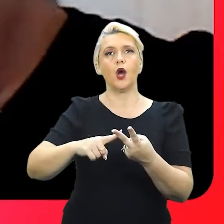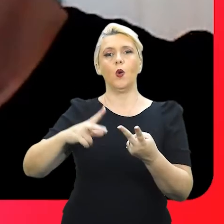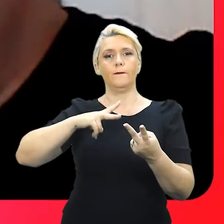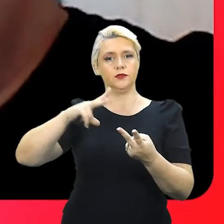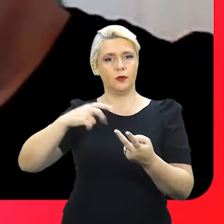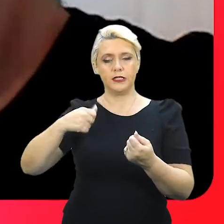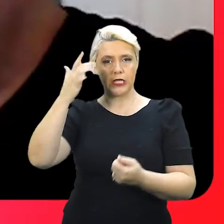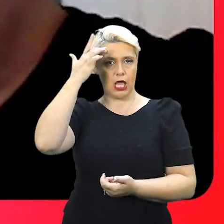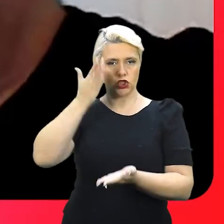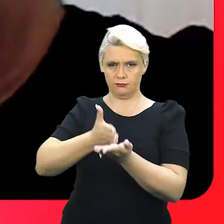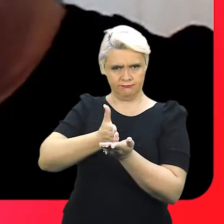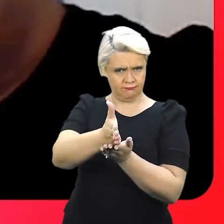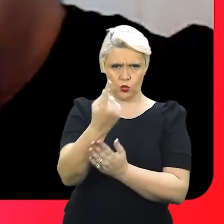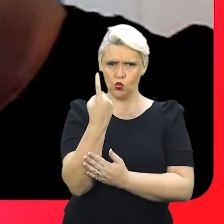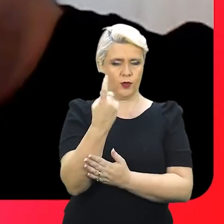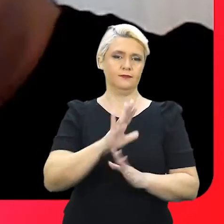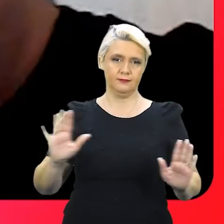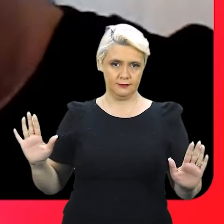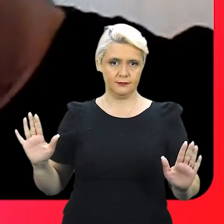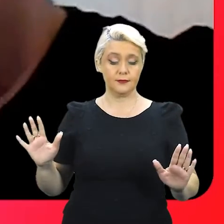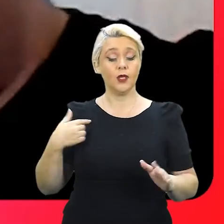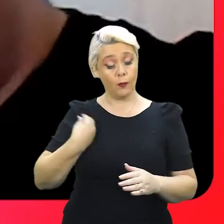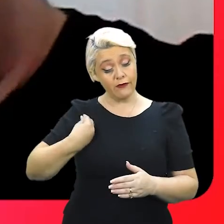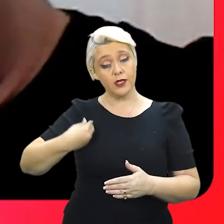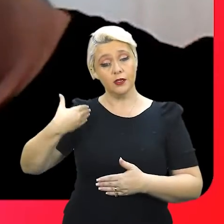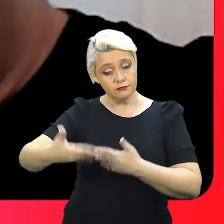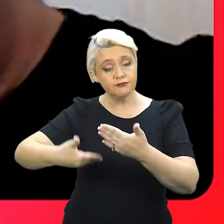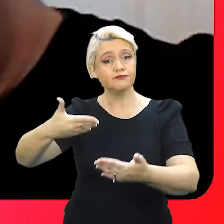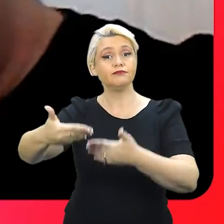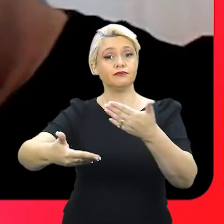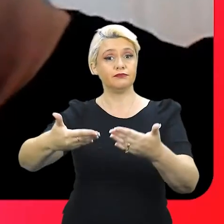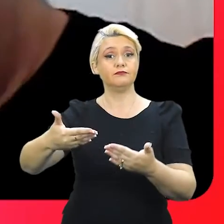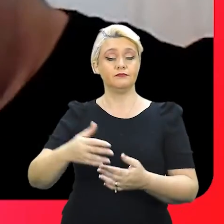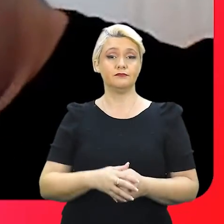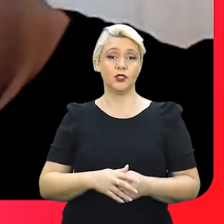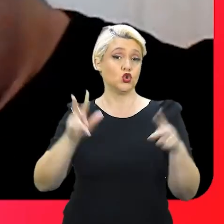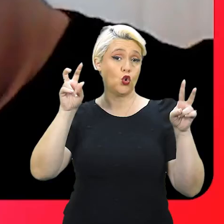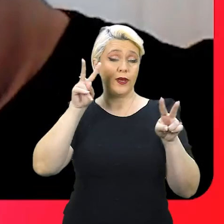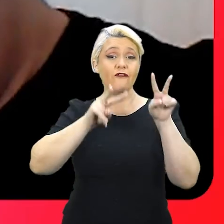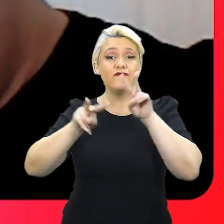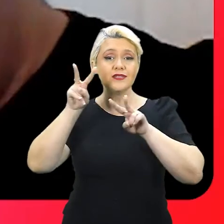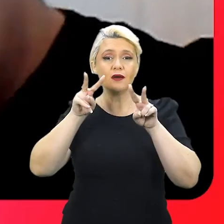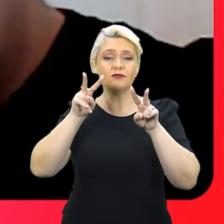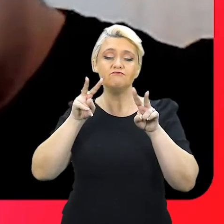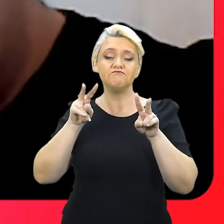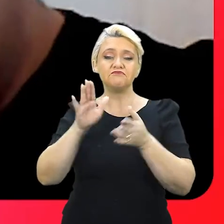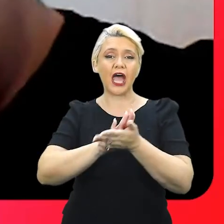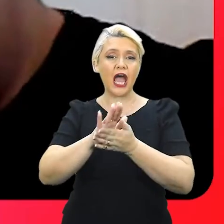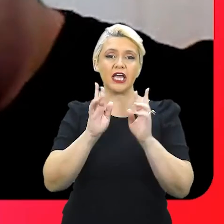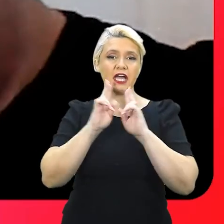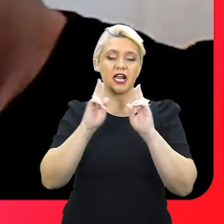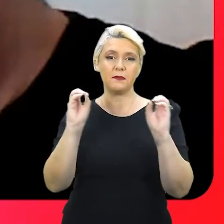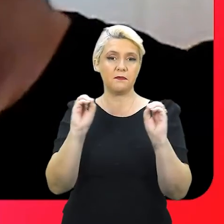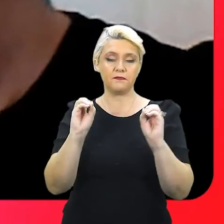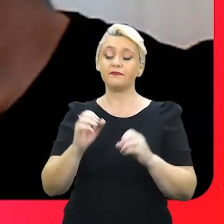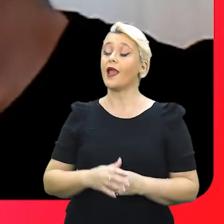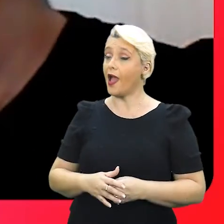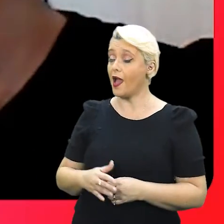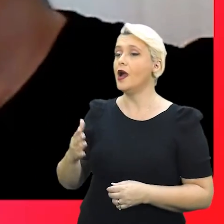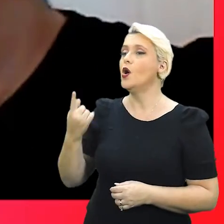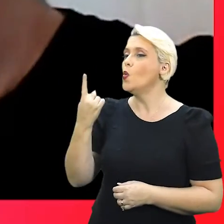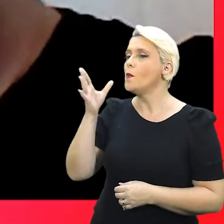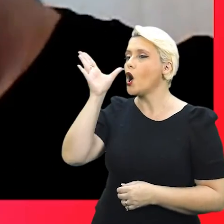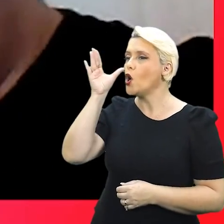pessoal, né? É uma só. Uhum. Então, sigo a vida e, sob visão, nada a reclamar. Uma